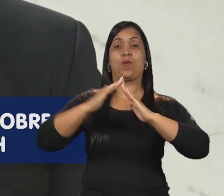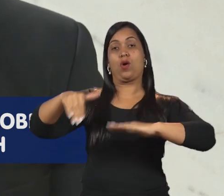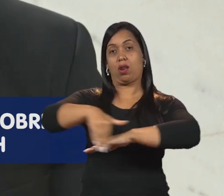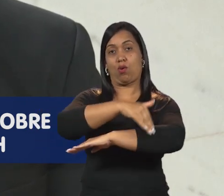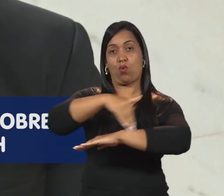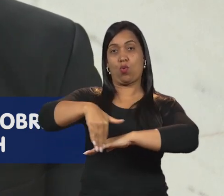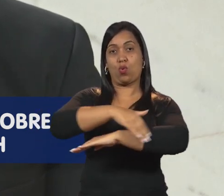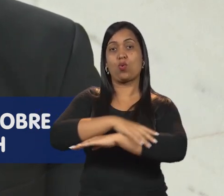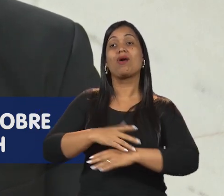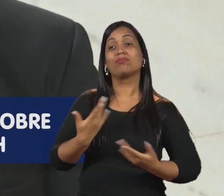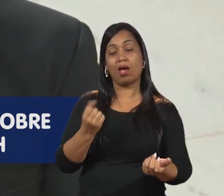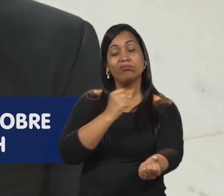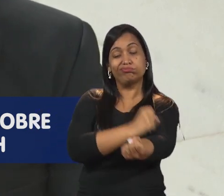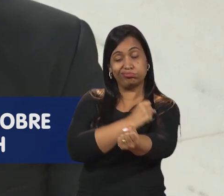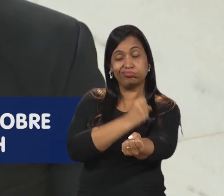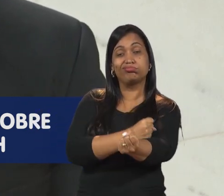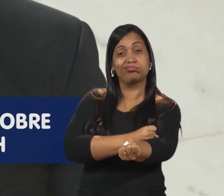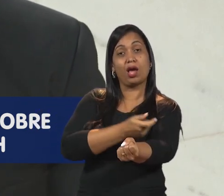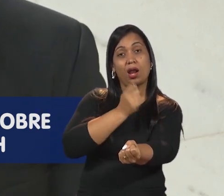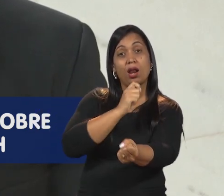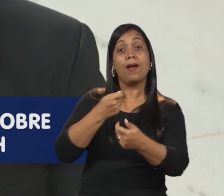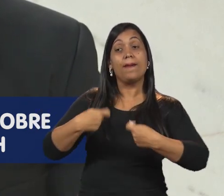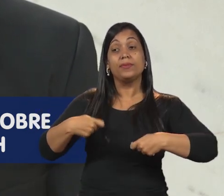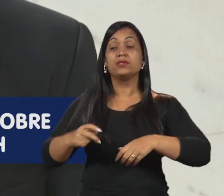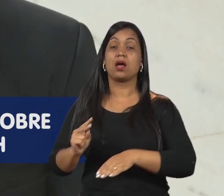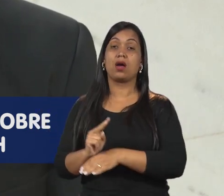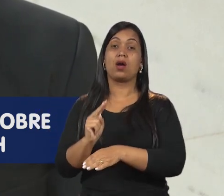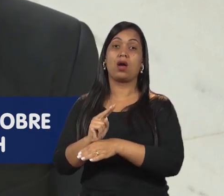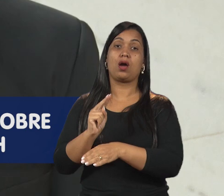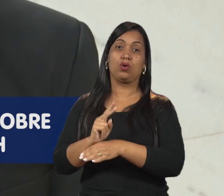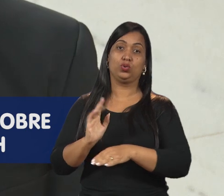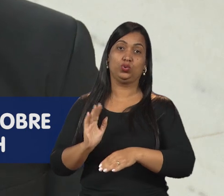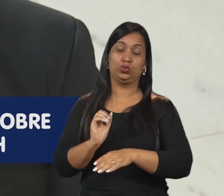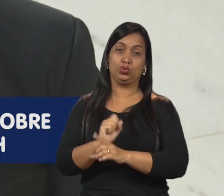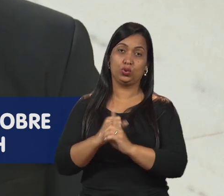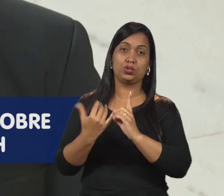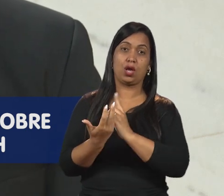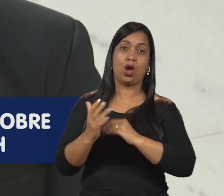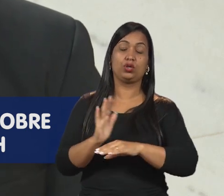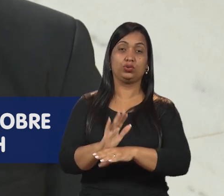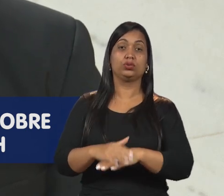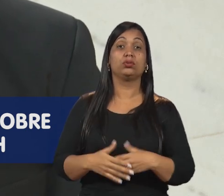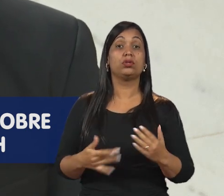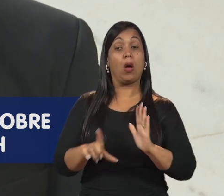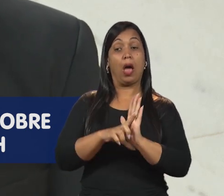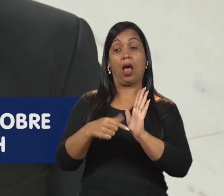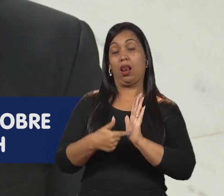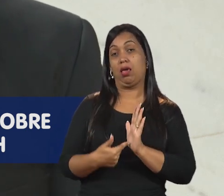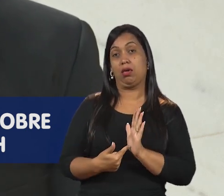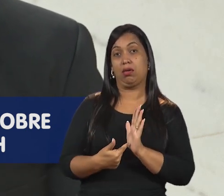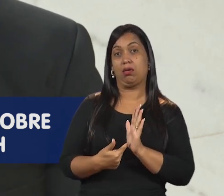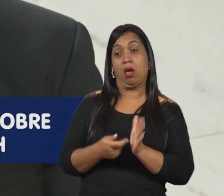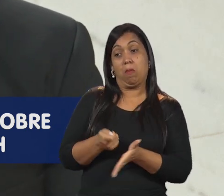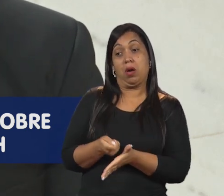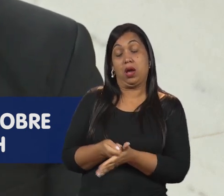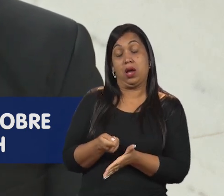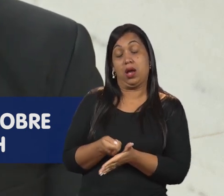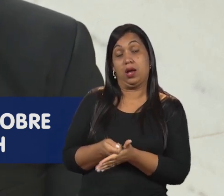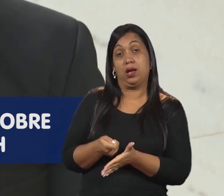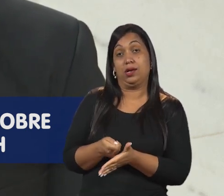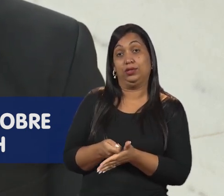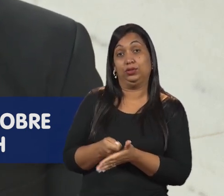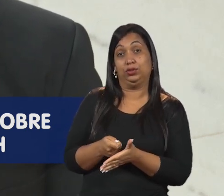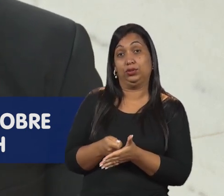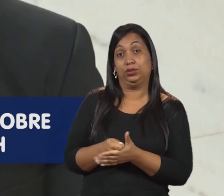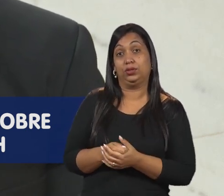tem um problema com vício, então precisa de um aporte do amparo social. A lei basicamente prevê isso. É uma rigidez